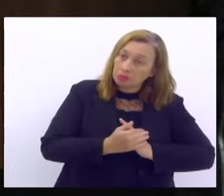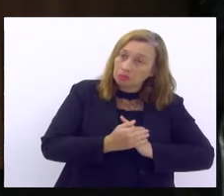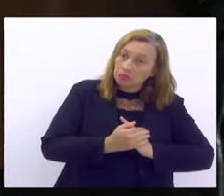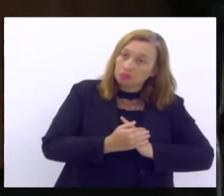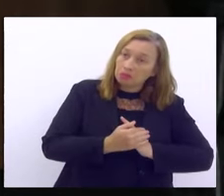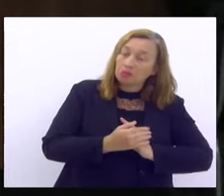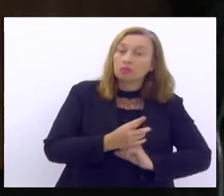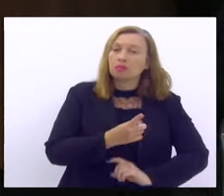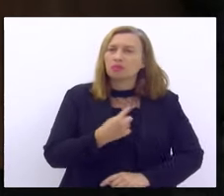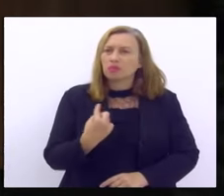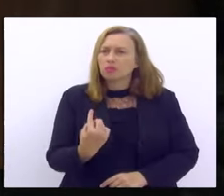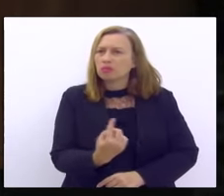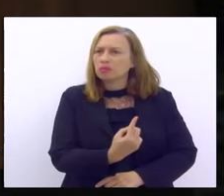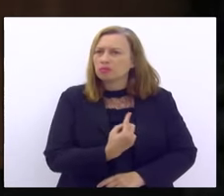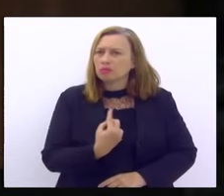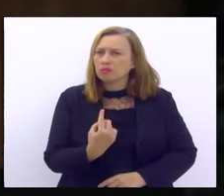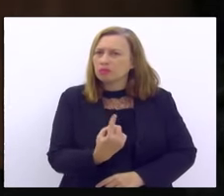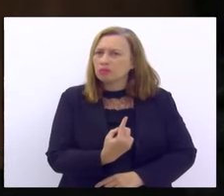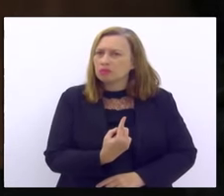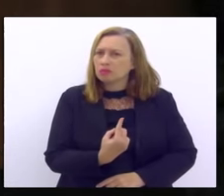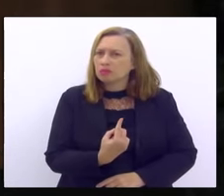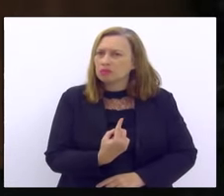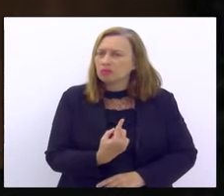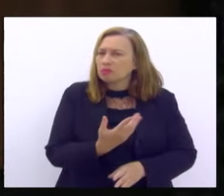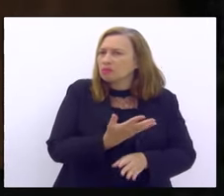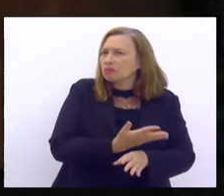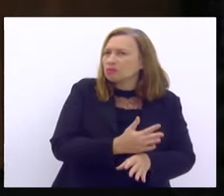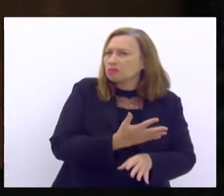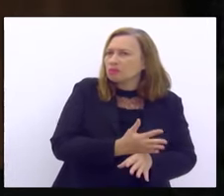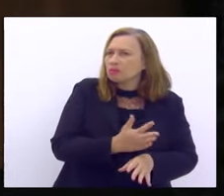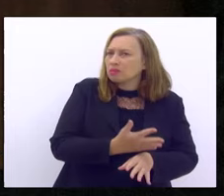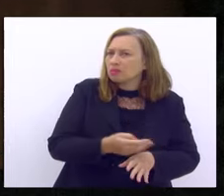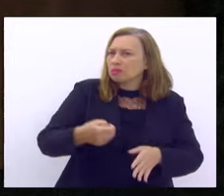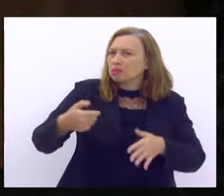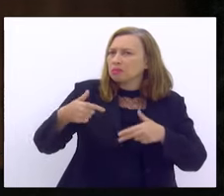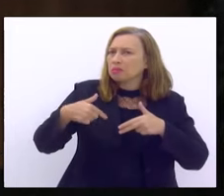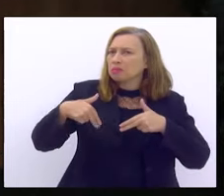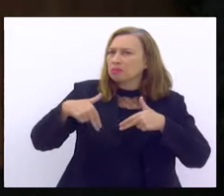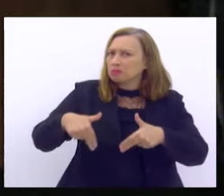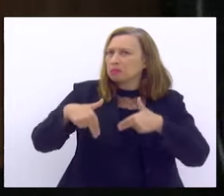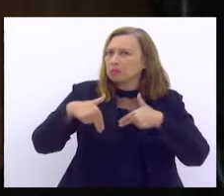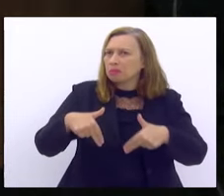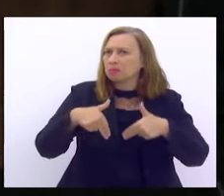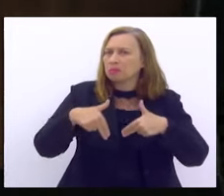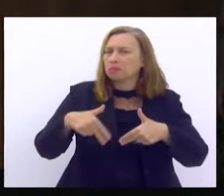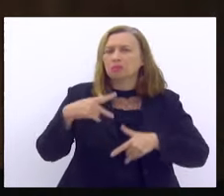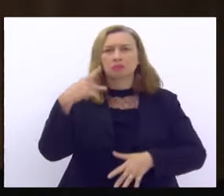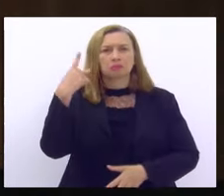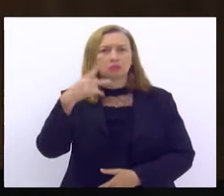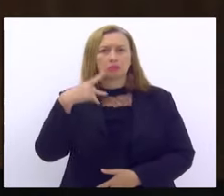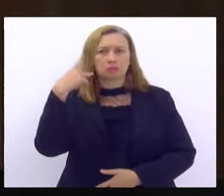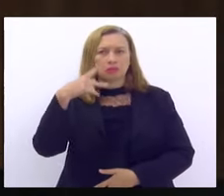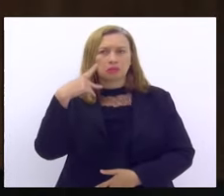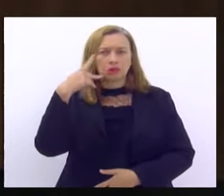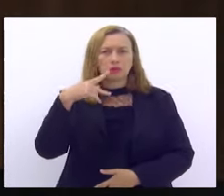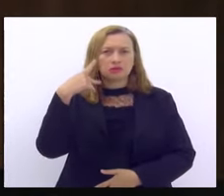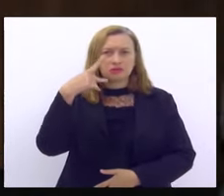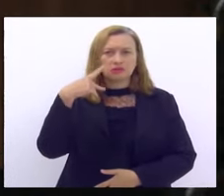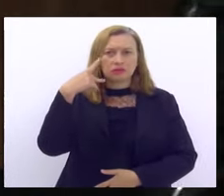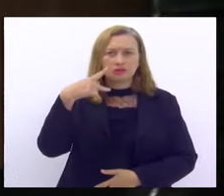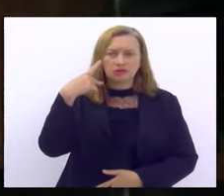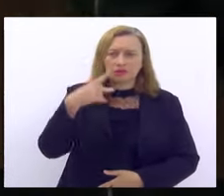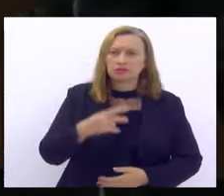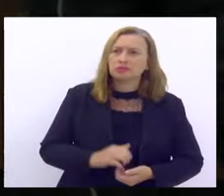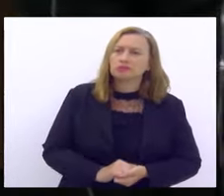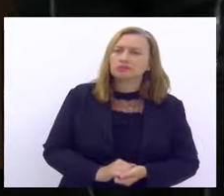Para nós, não é, que praticamos a militância política, acreditando